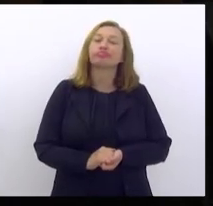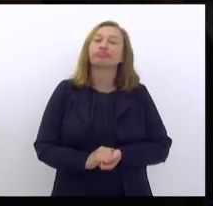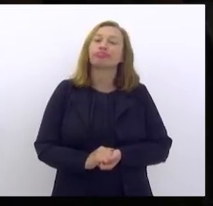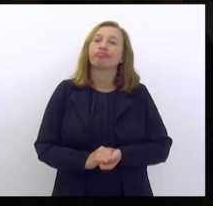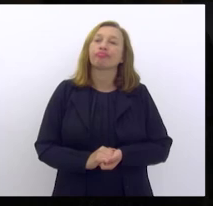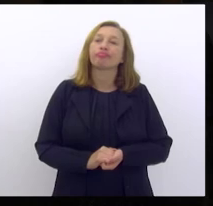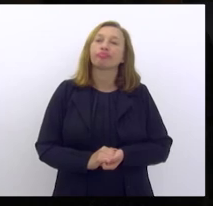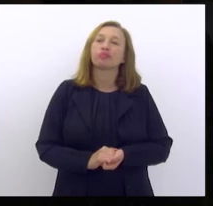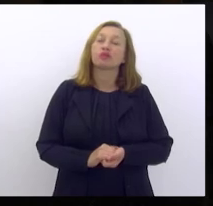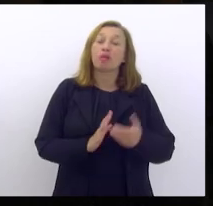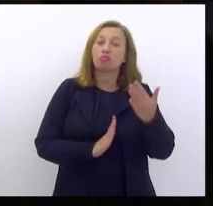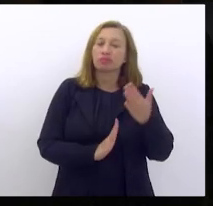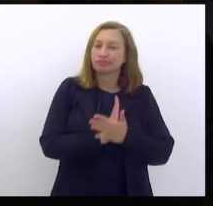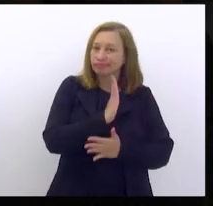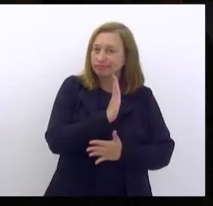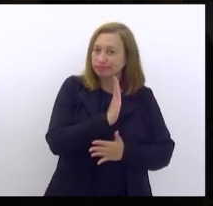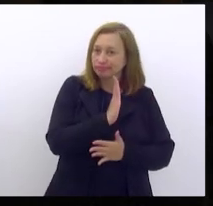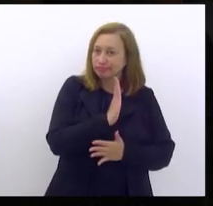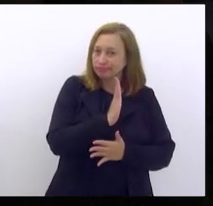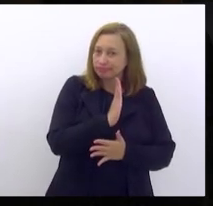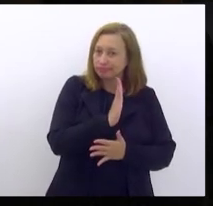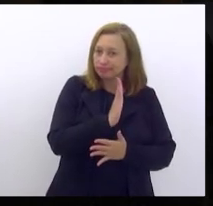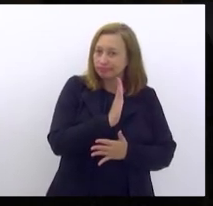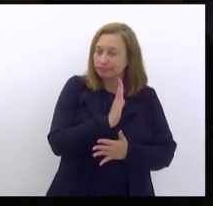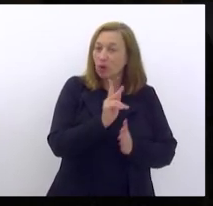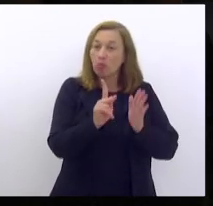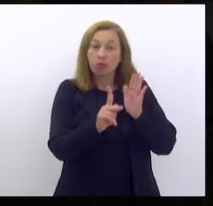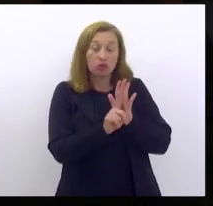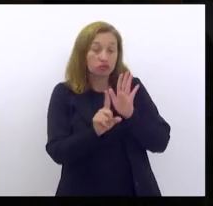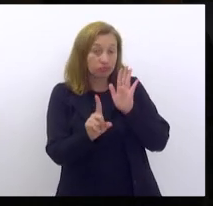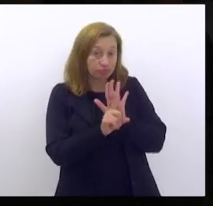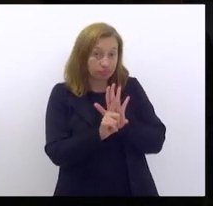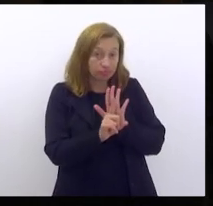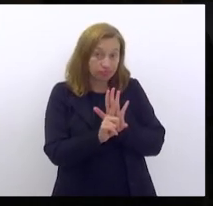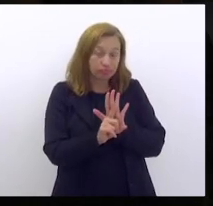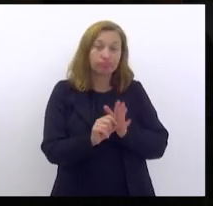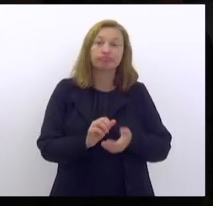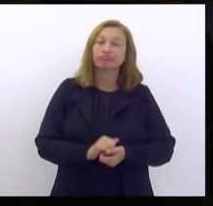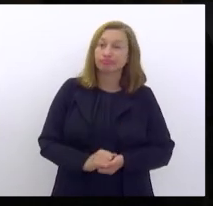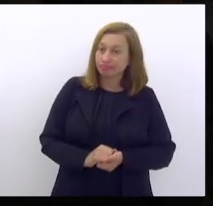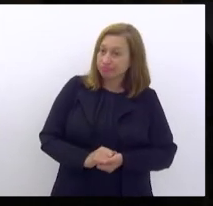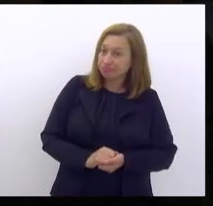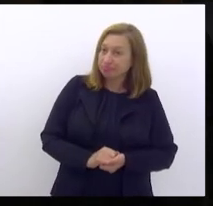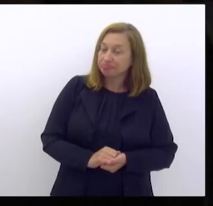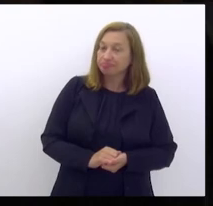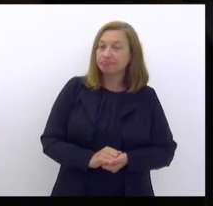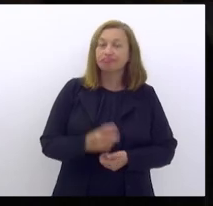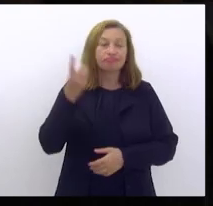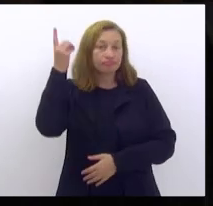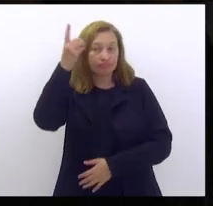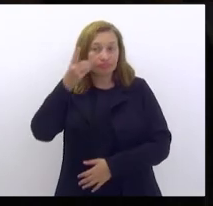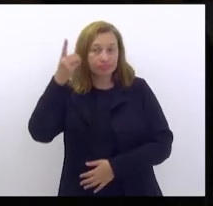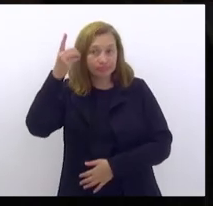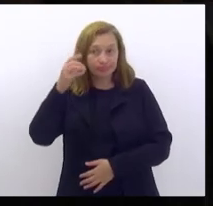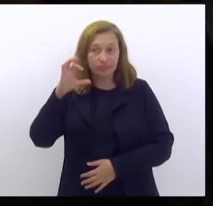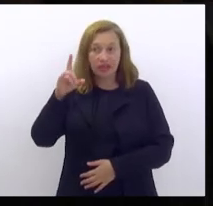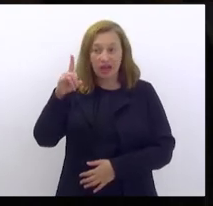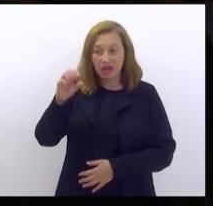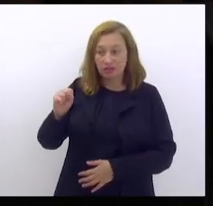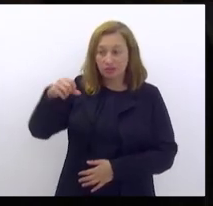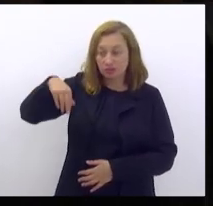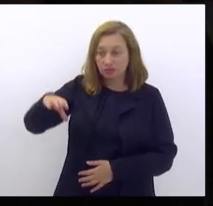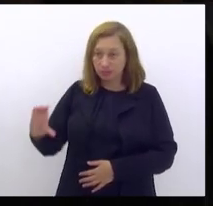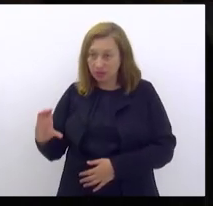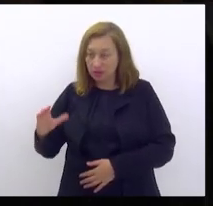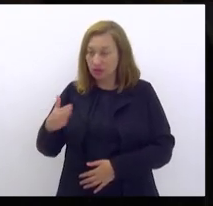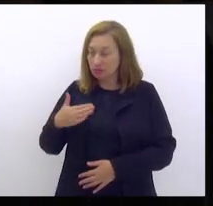a aprovação do projeto de lei de autoria do deputado Carlos Mink e da